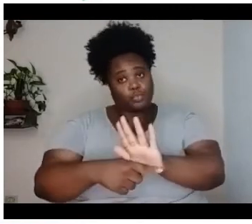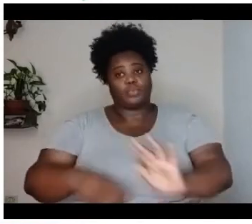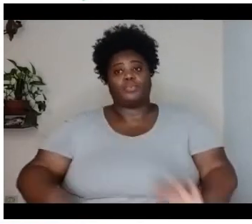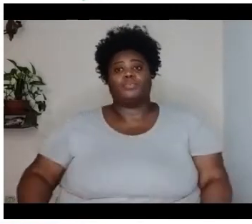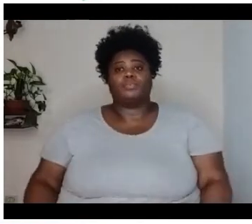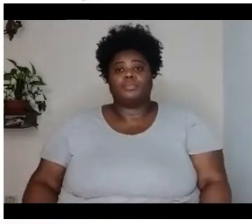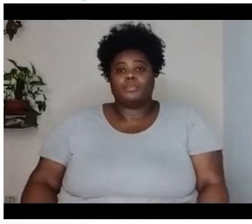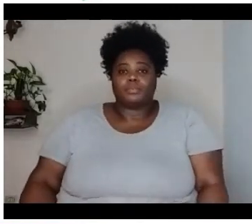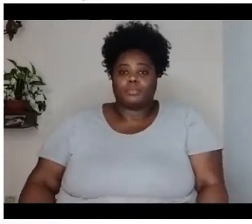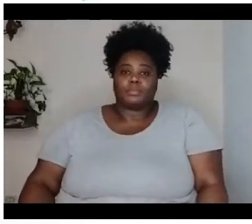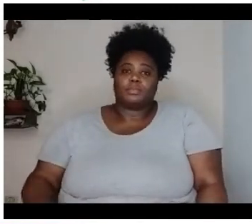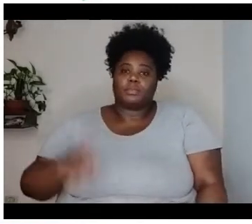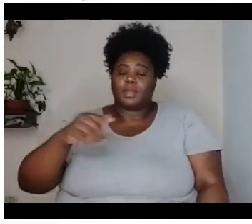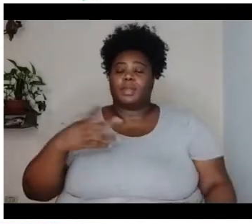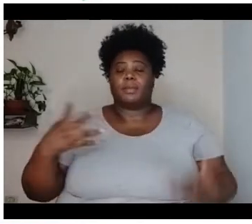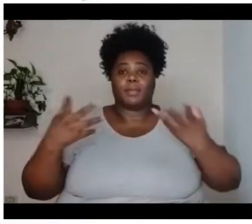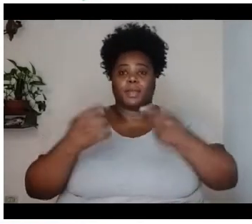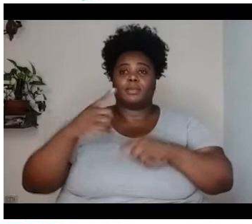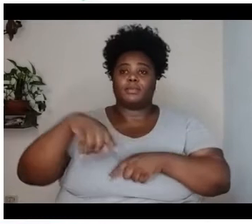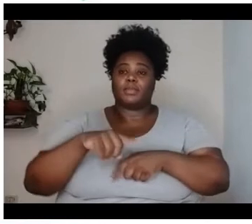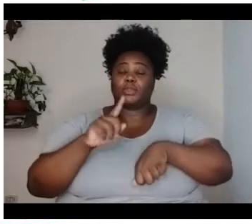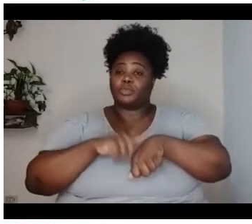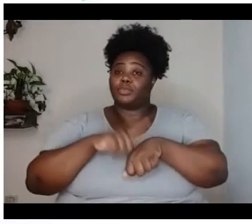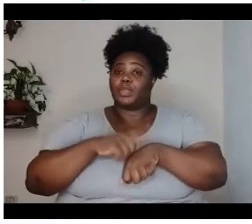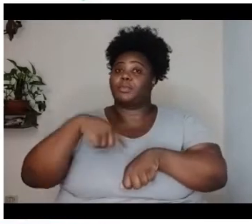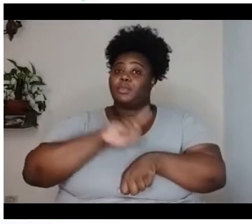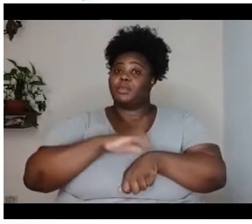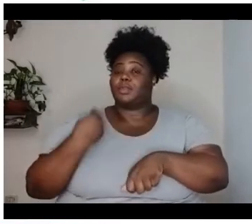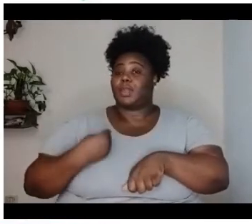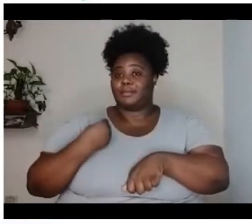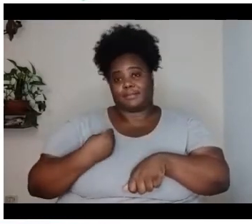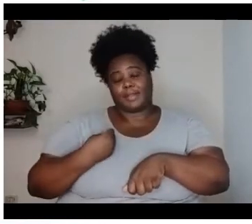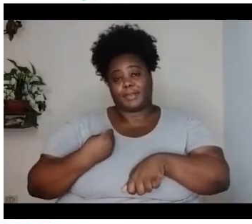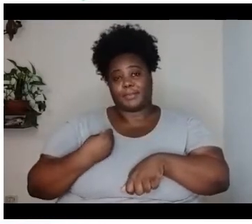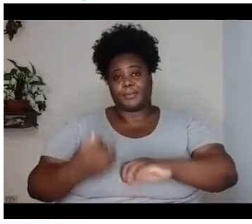Isso é imenso, né? Principalmente nos tempos que a gente está vivendo, assim.